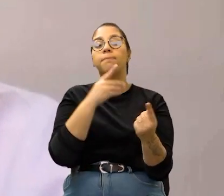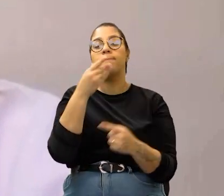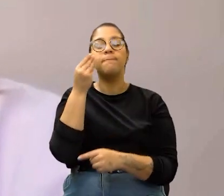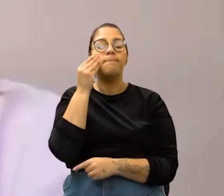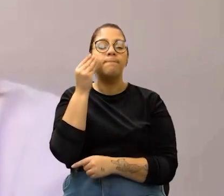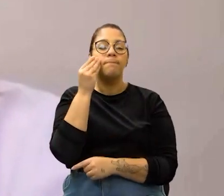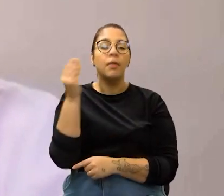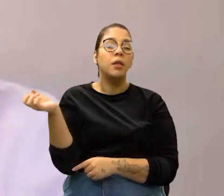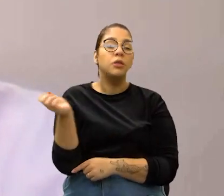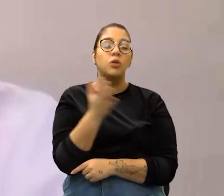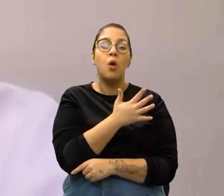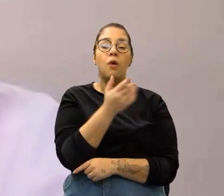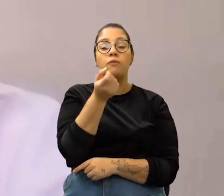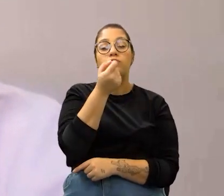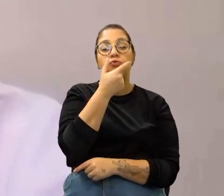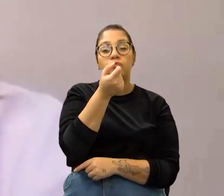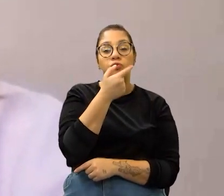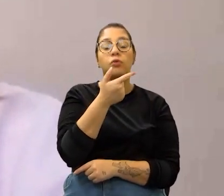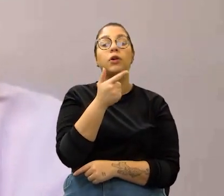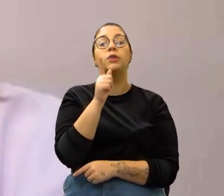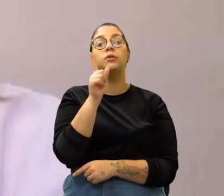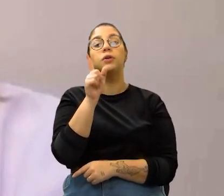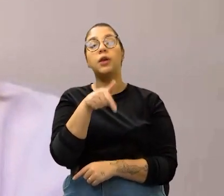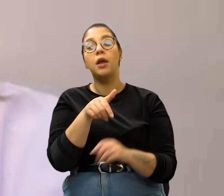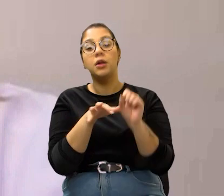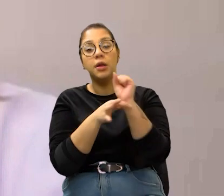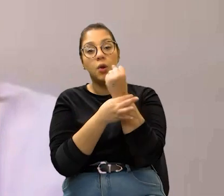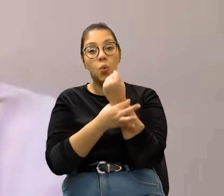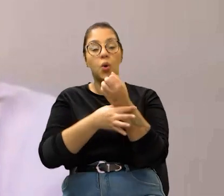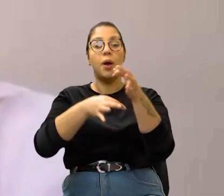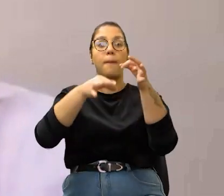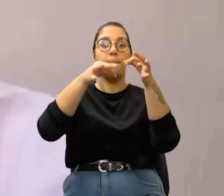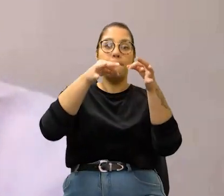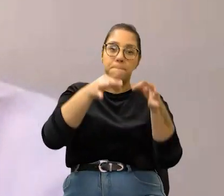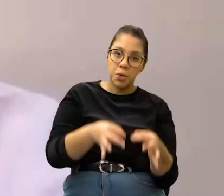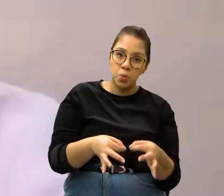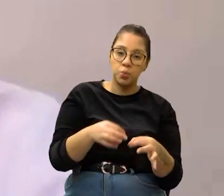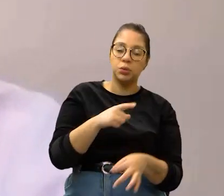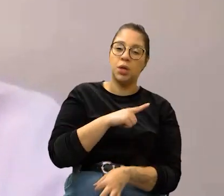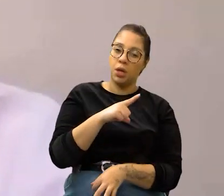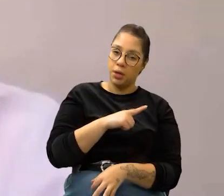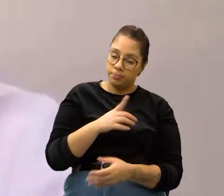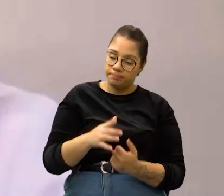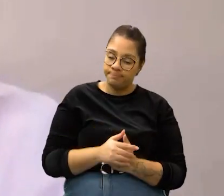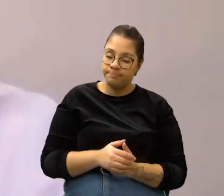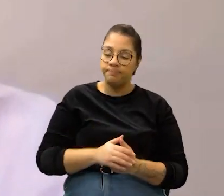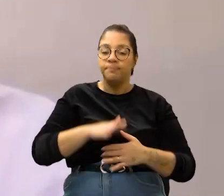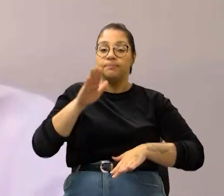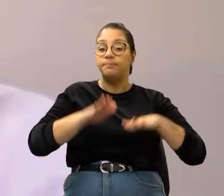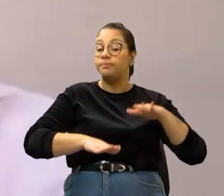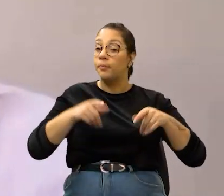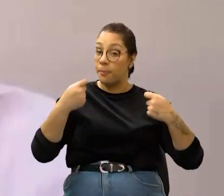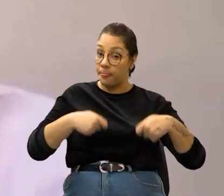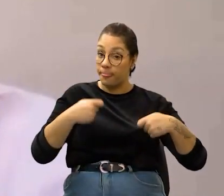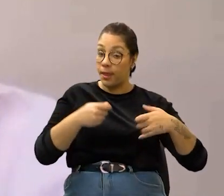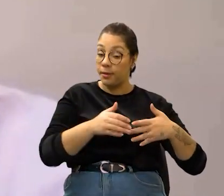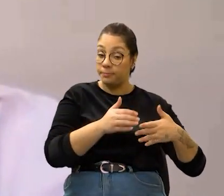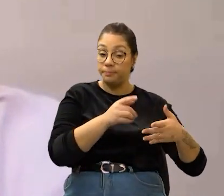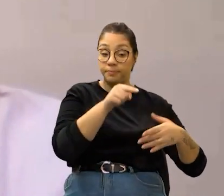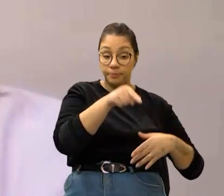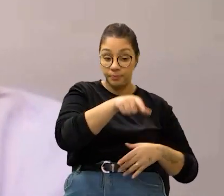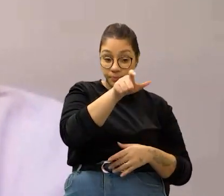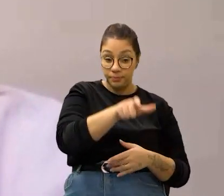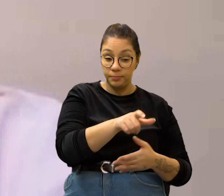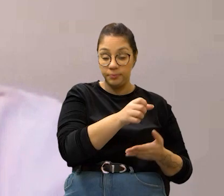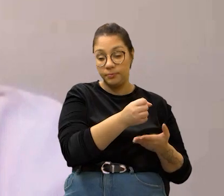você vai testar novas drogas com segurança, com eficácia. Então, muitas vezes é necessário até encaminhar